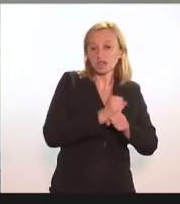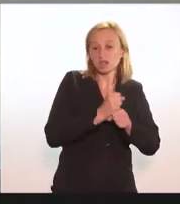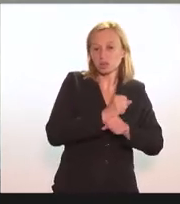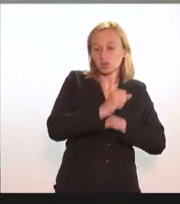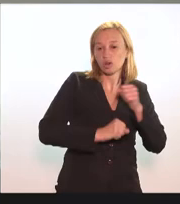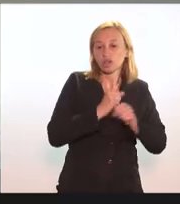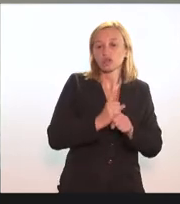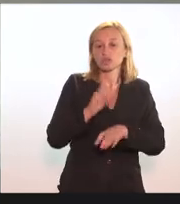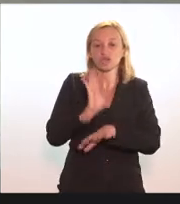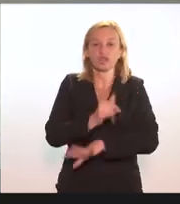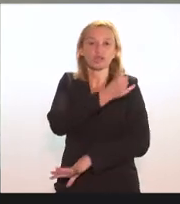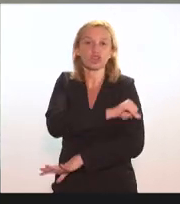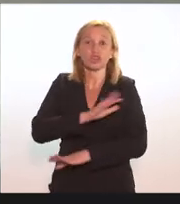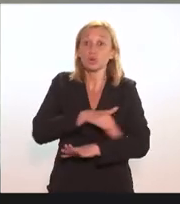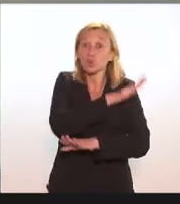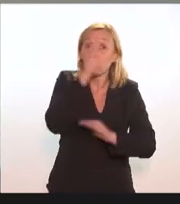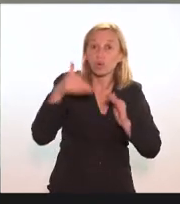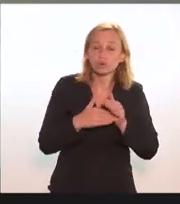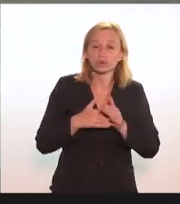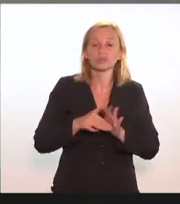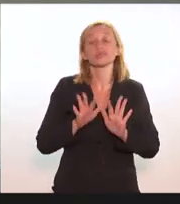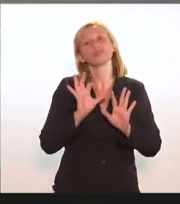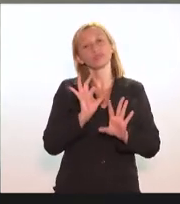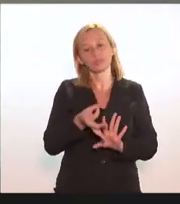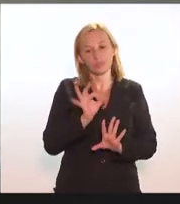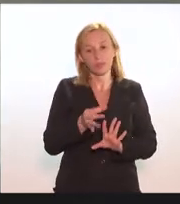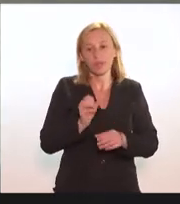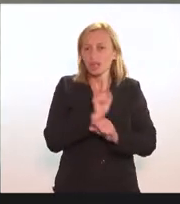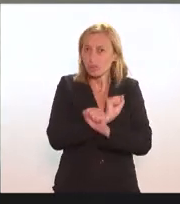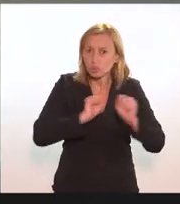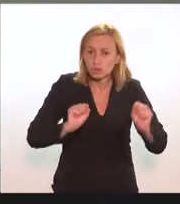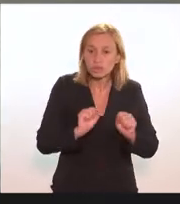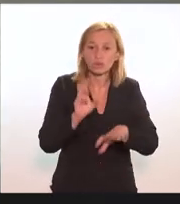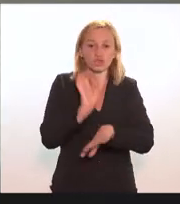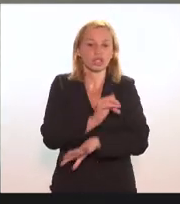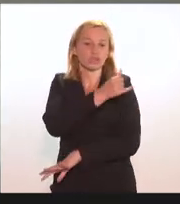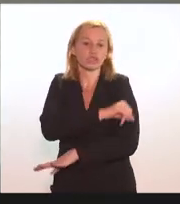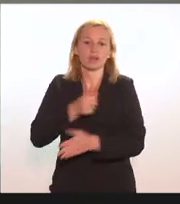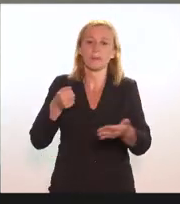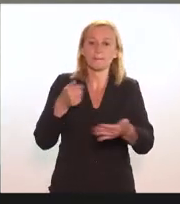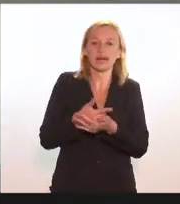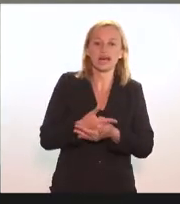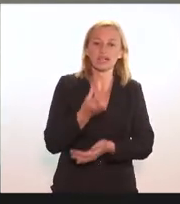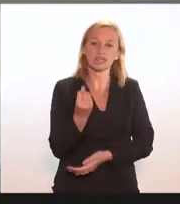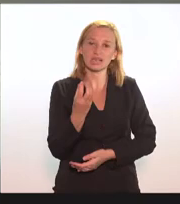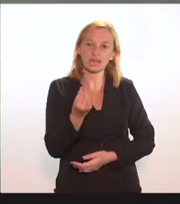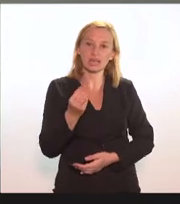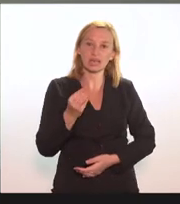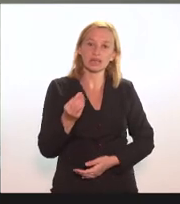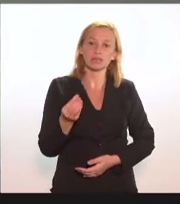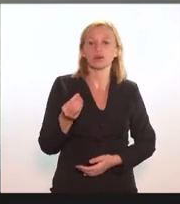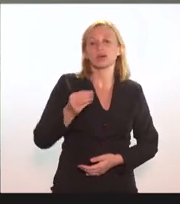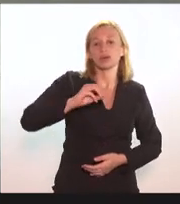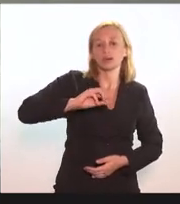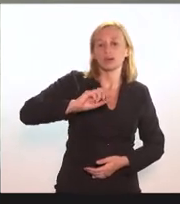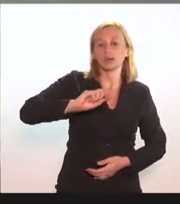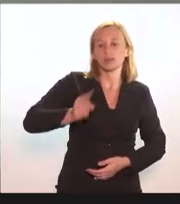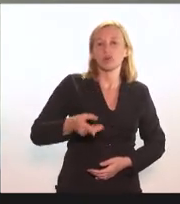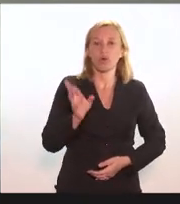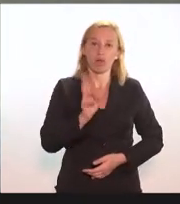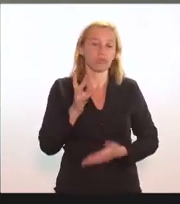Janeiro inteiro. Então, evidentemente, é impossível o Estado do Rio de Janeiro pagar 60 bilhões de dívidas nos próximos